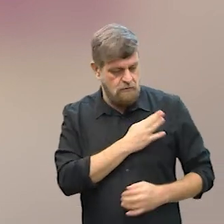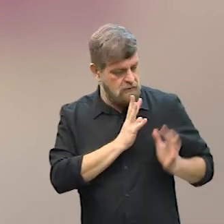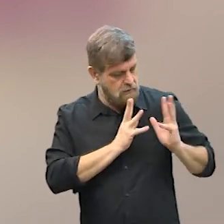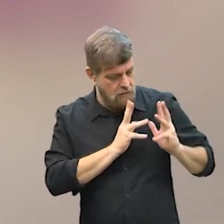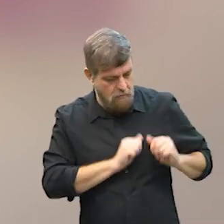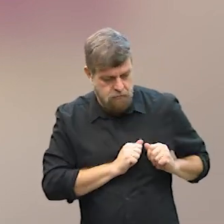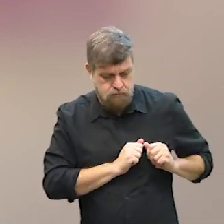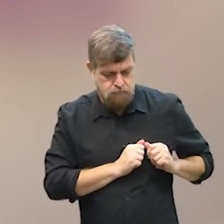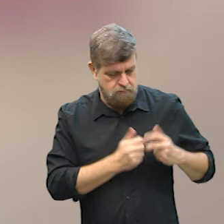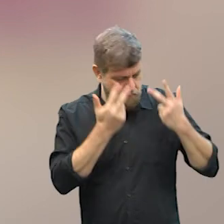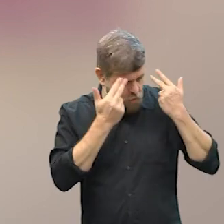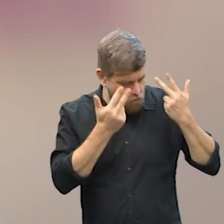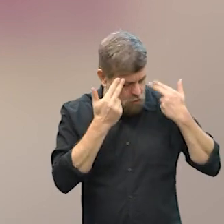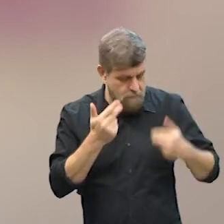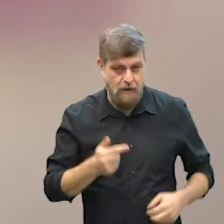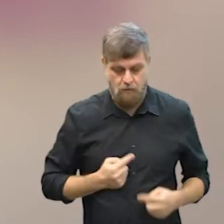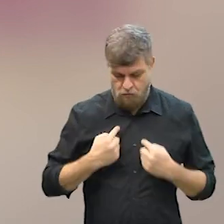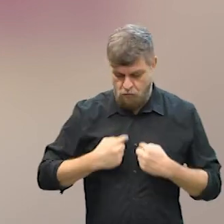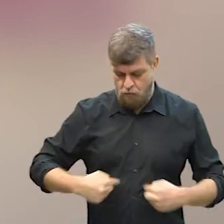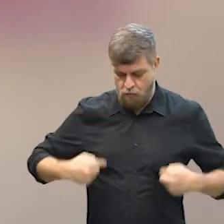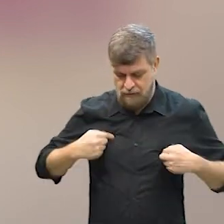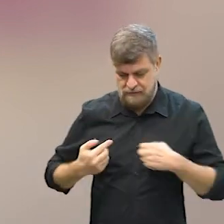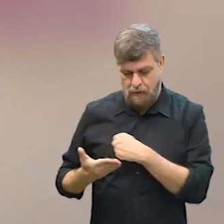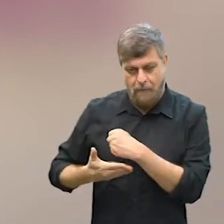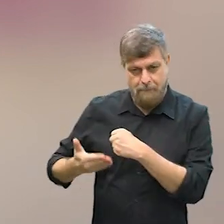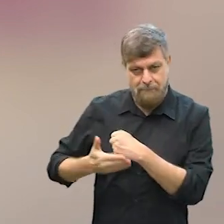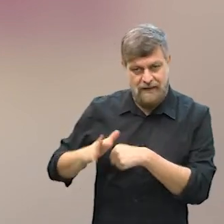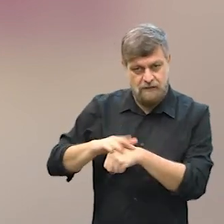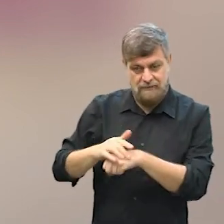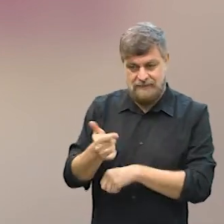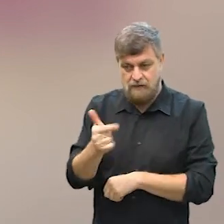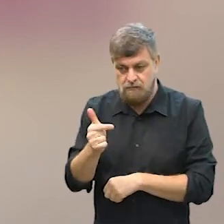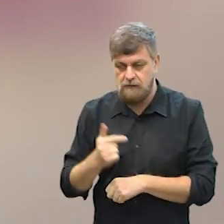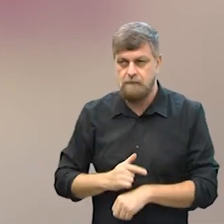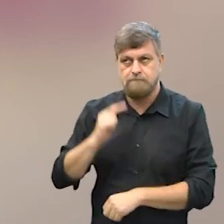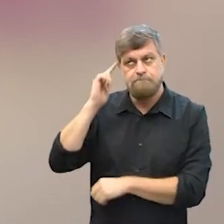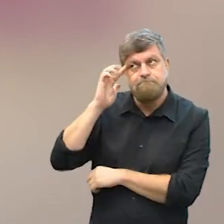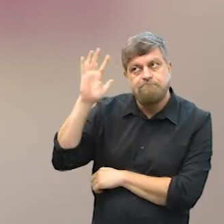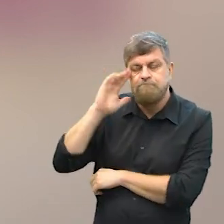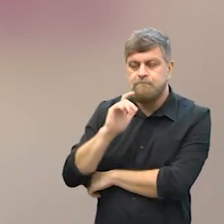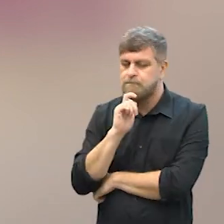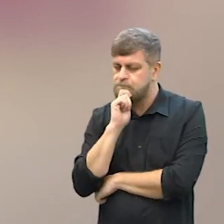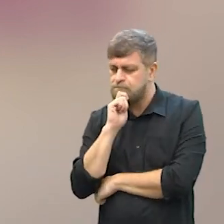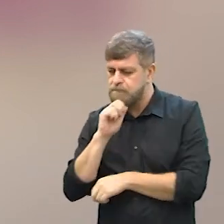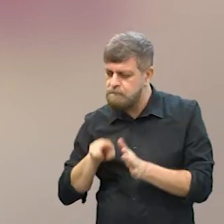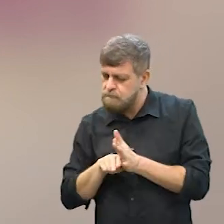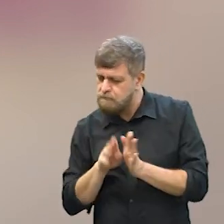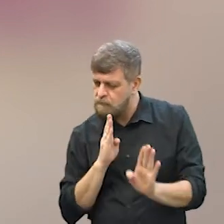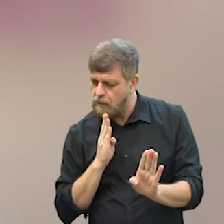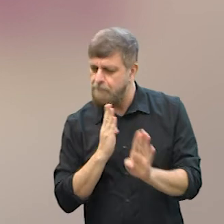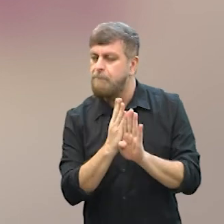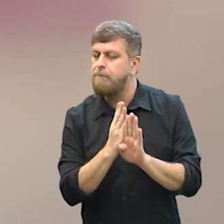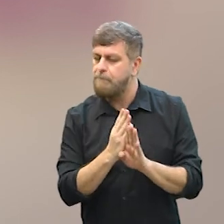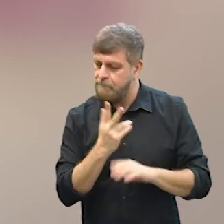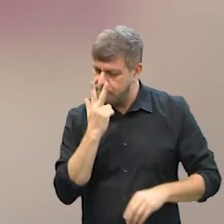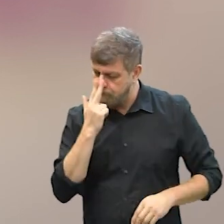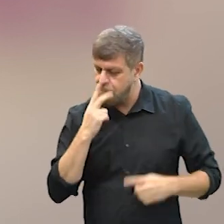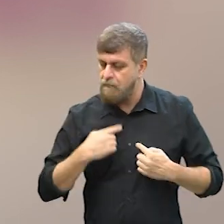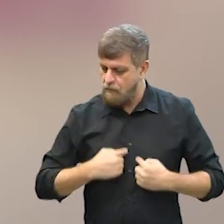cardíaca, na ausência de doença pulmonar, é possível, então, se pensar no diagnóstico de hipertensão pulmonar.